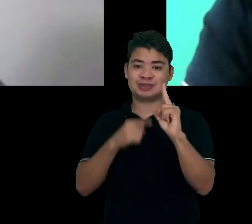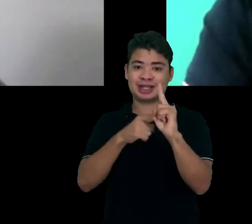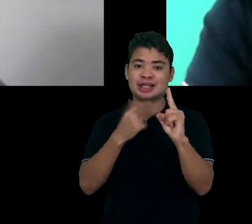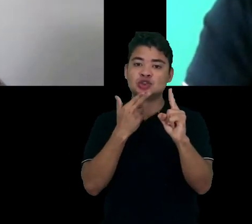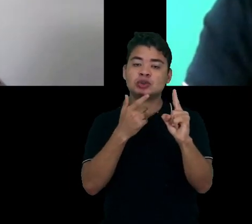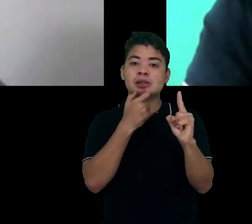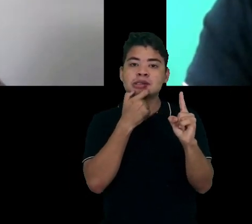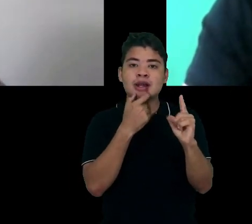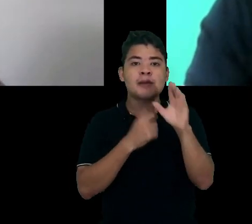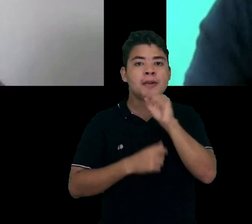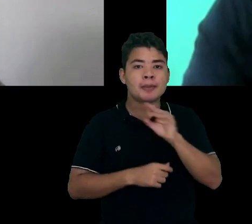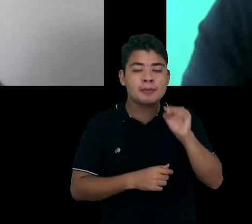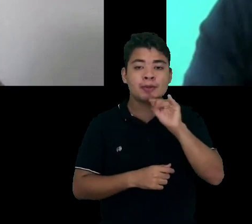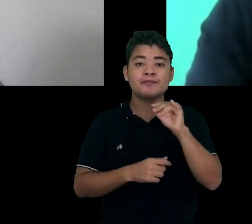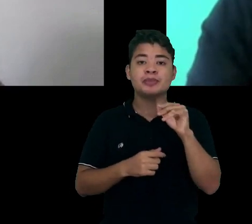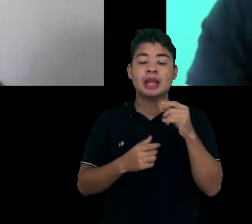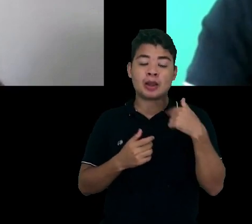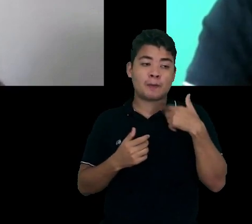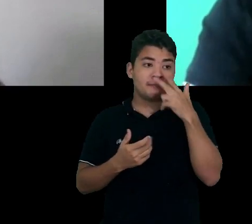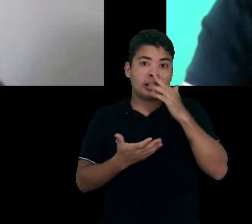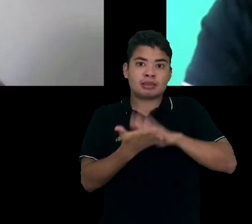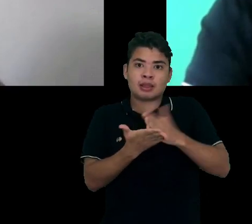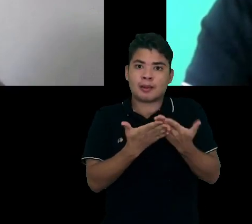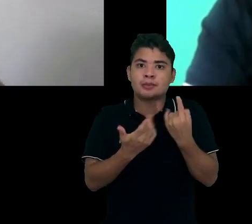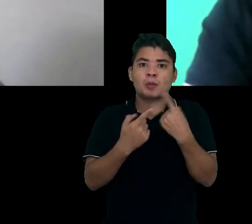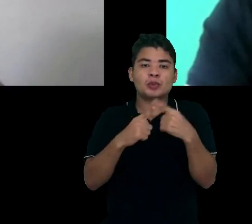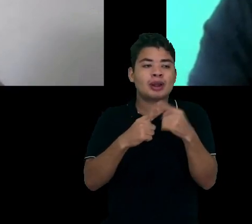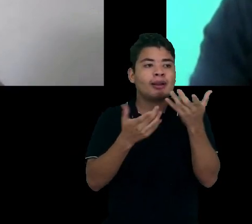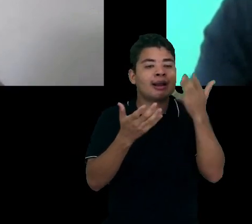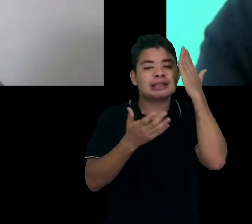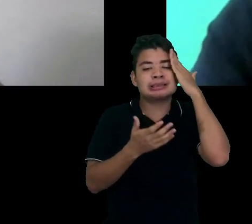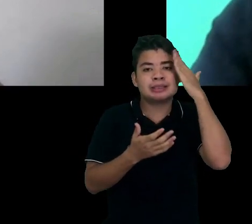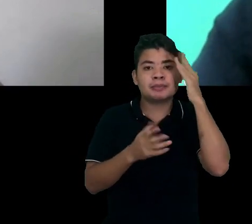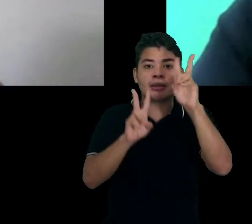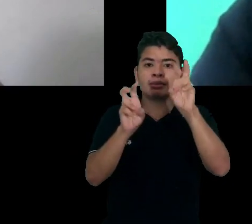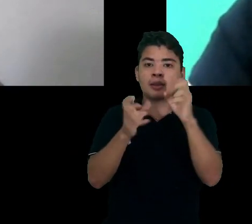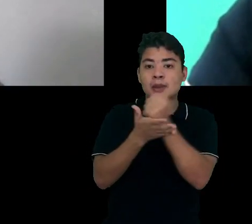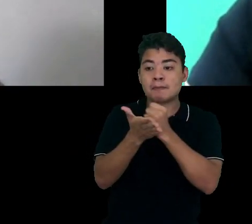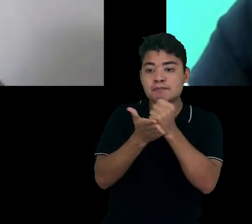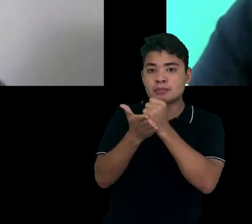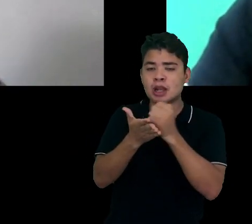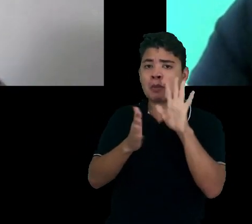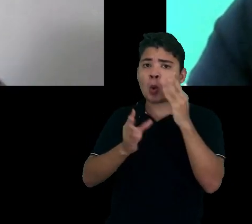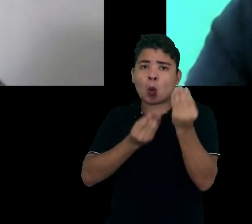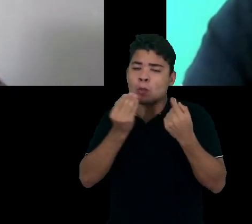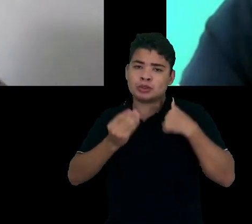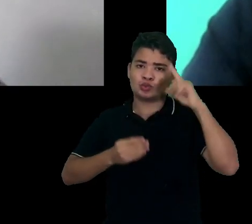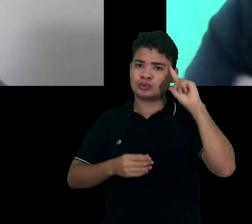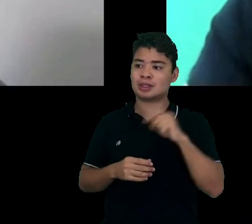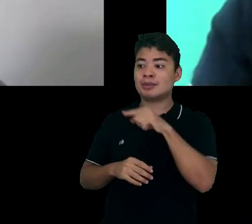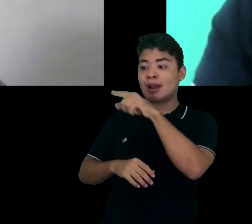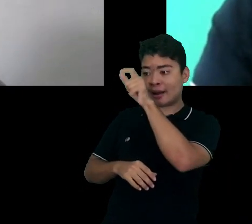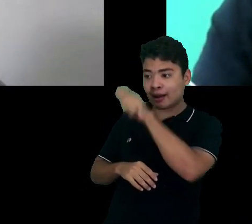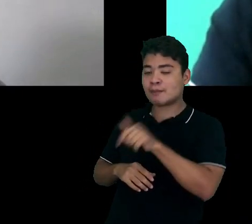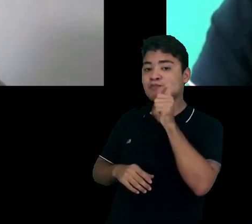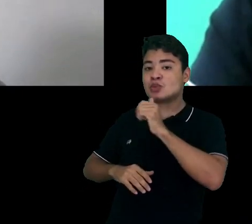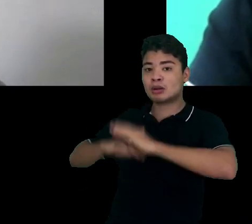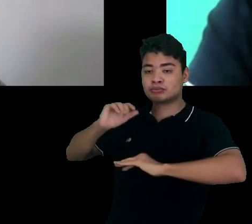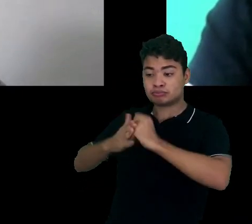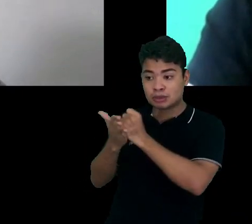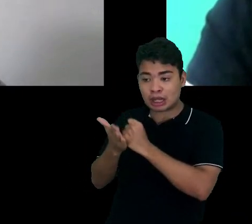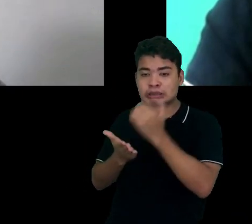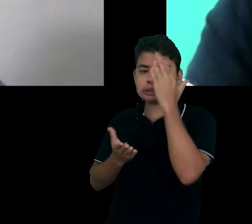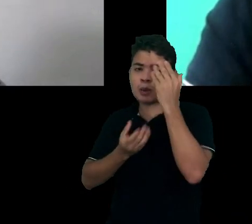inglês porque ele queria saber sobre medicamentos e aí quem sabia explicar era a farmacêutica e eu não fazia